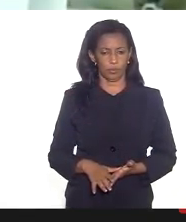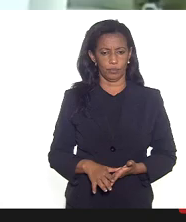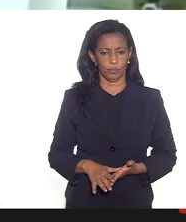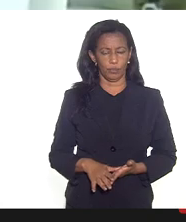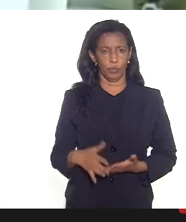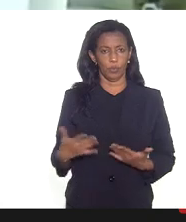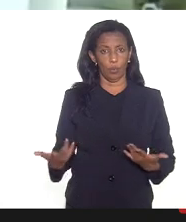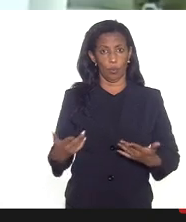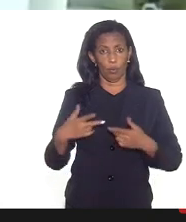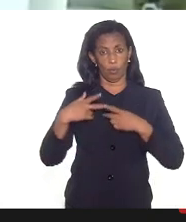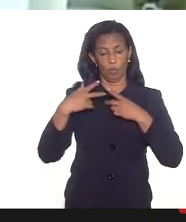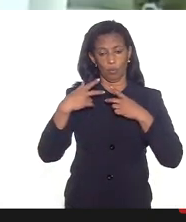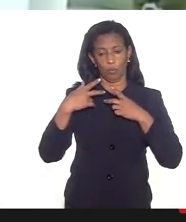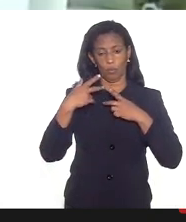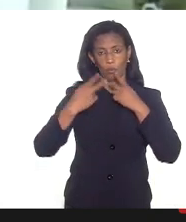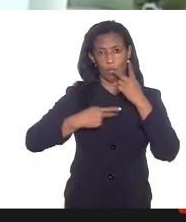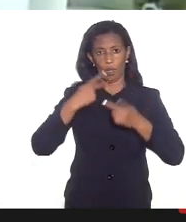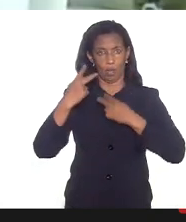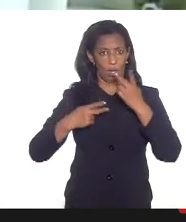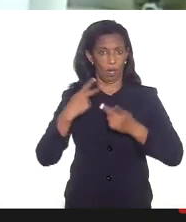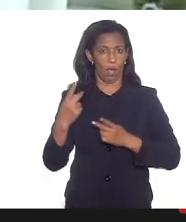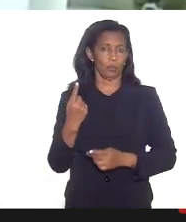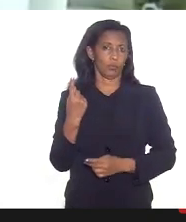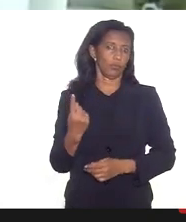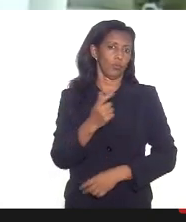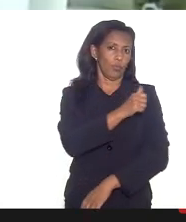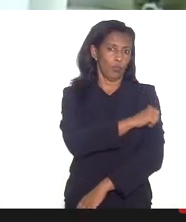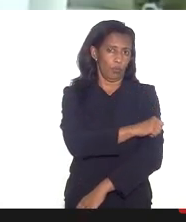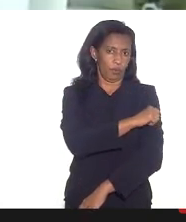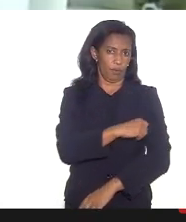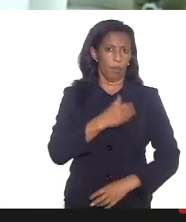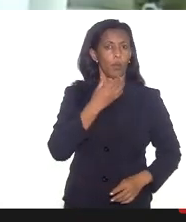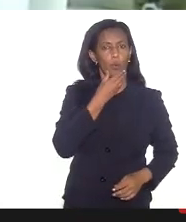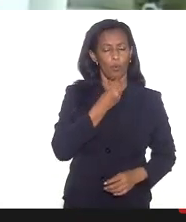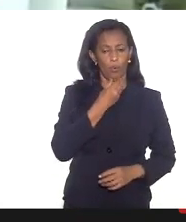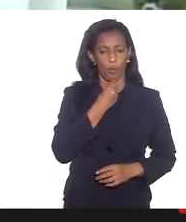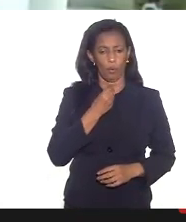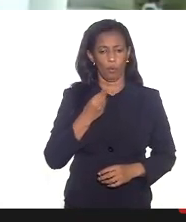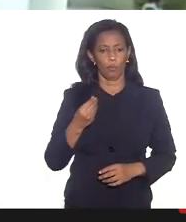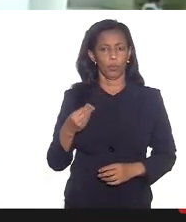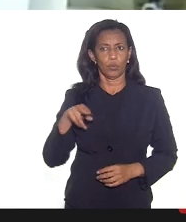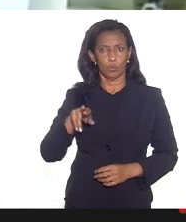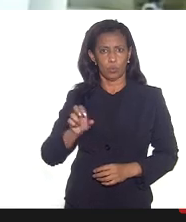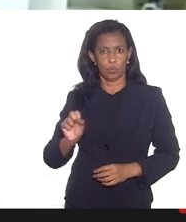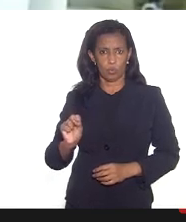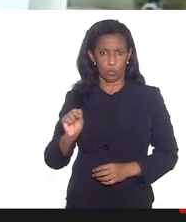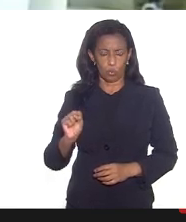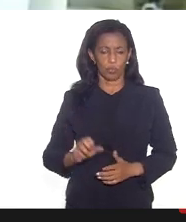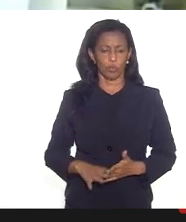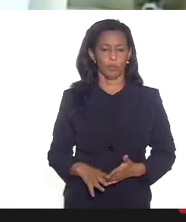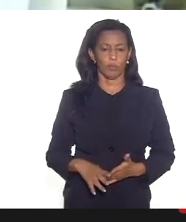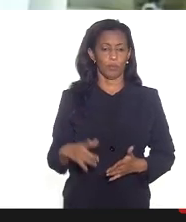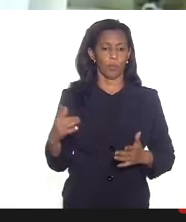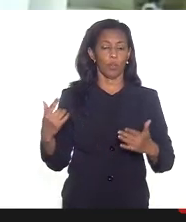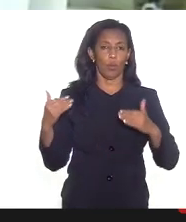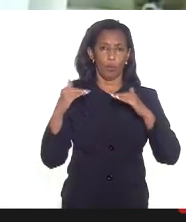o relato nego enfermeiro da unidade de saúde o fato é que